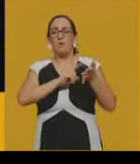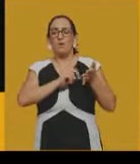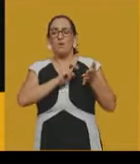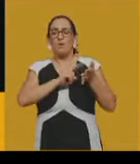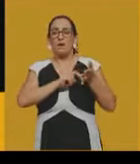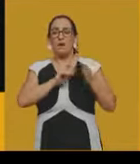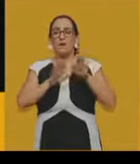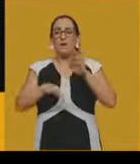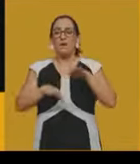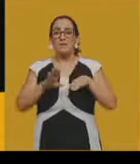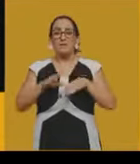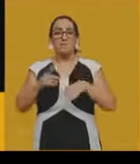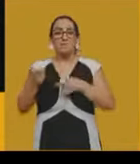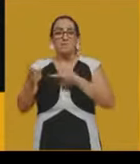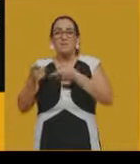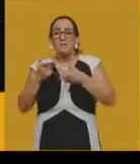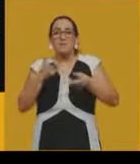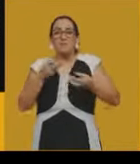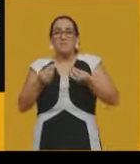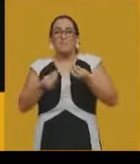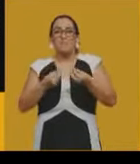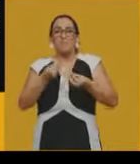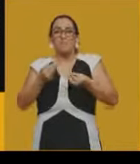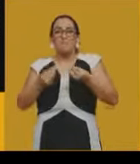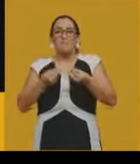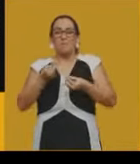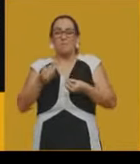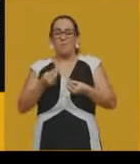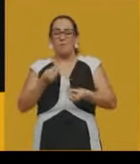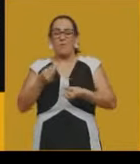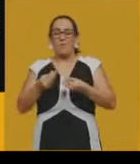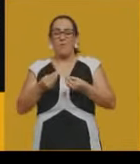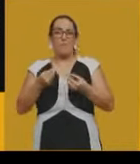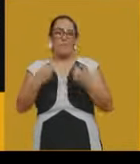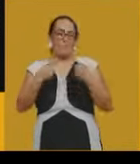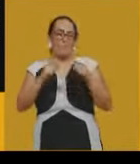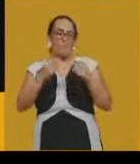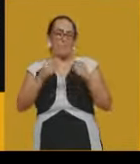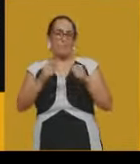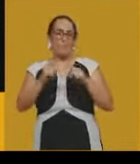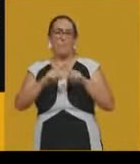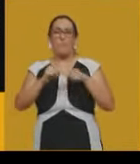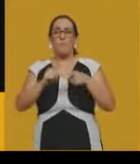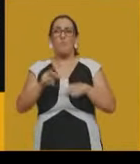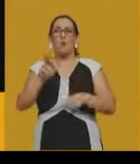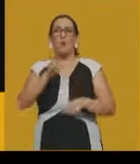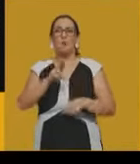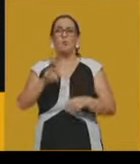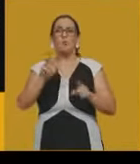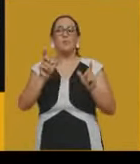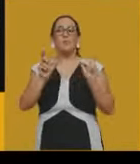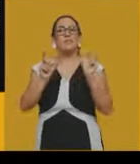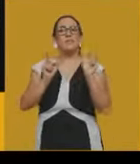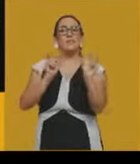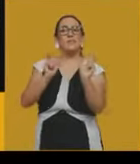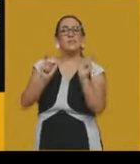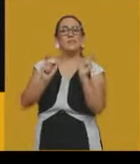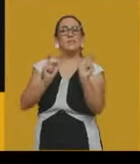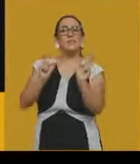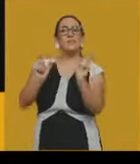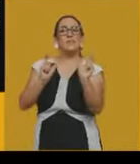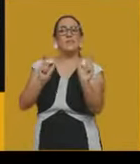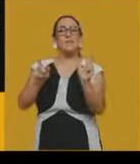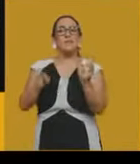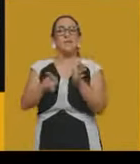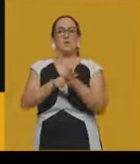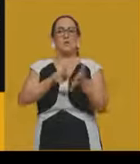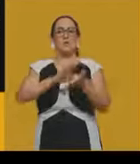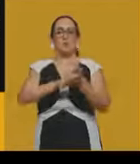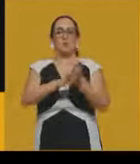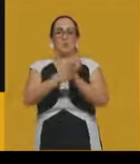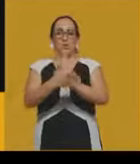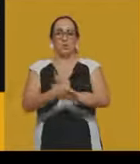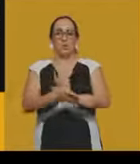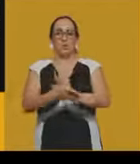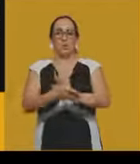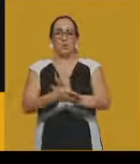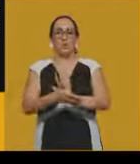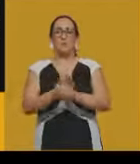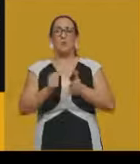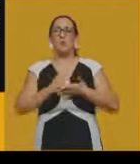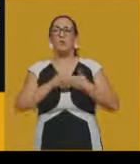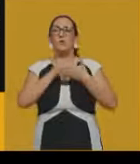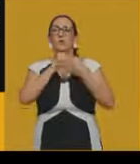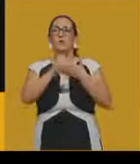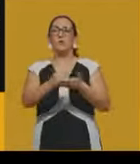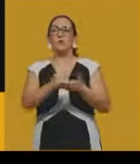temos intenções, muitas vezes nós utilizamos termos que são preconceituosos e acabamos, né, reproduzindo e contribuindo para que isso